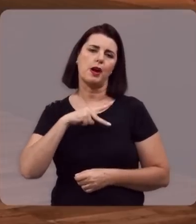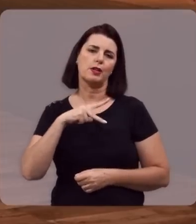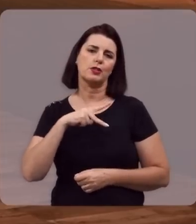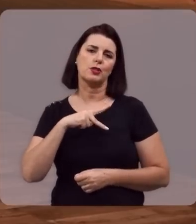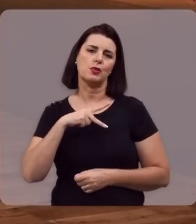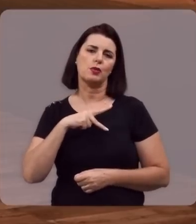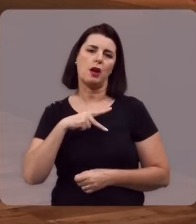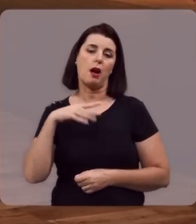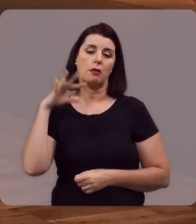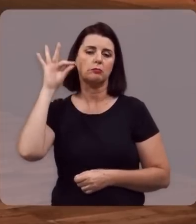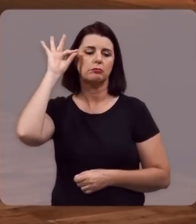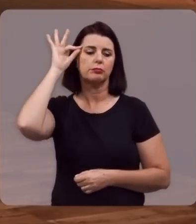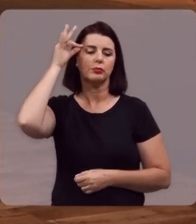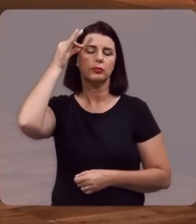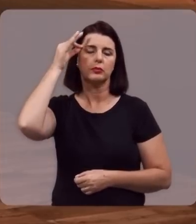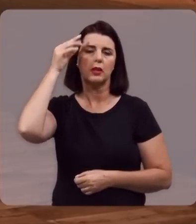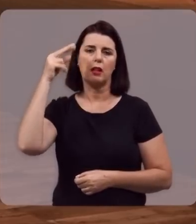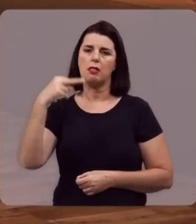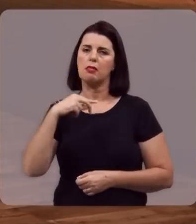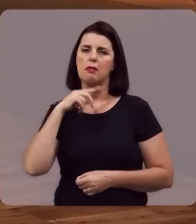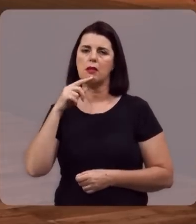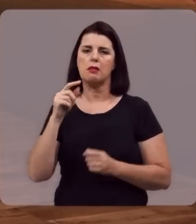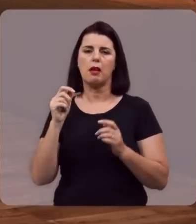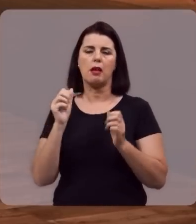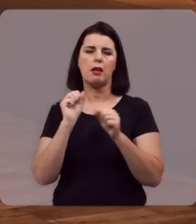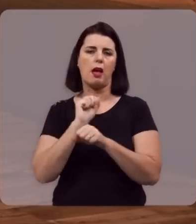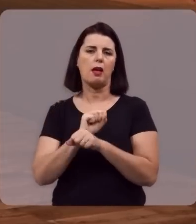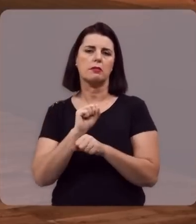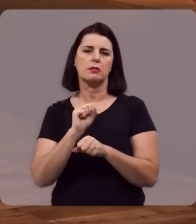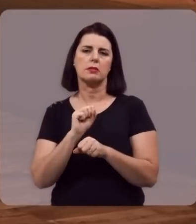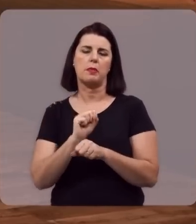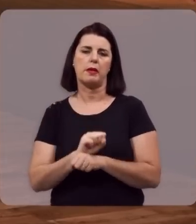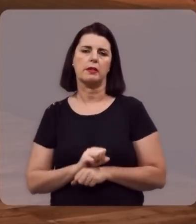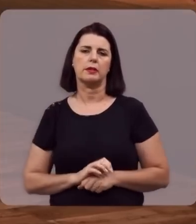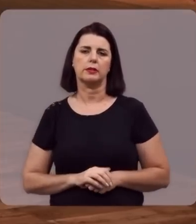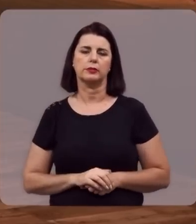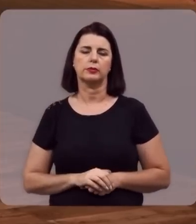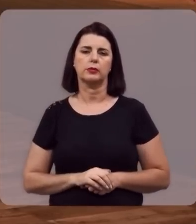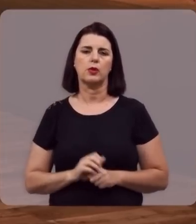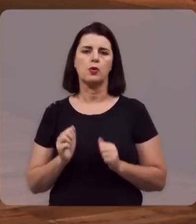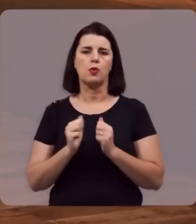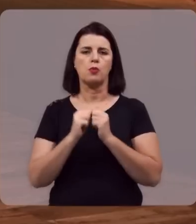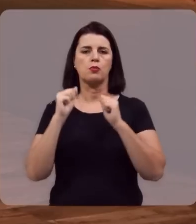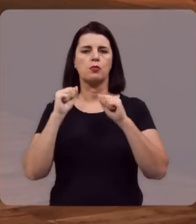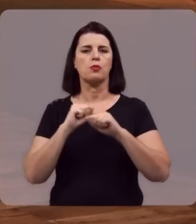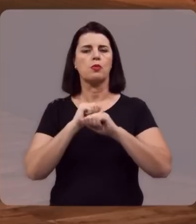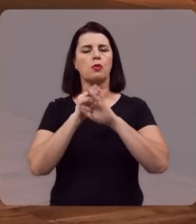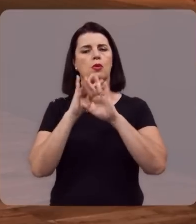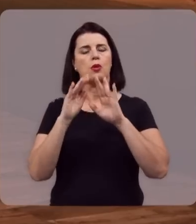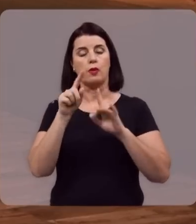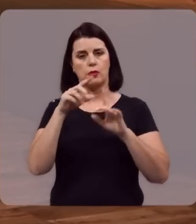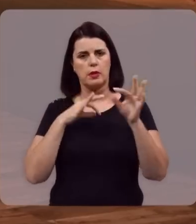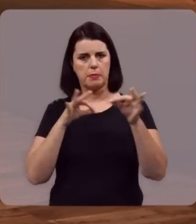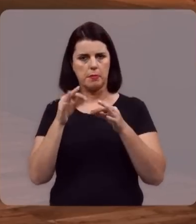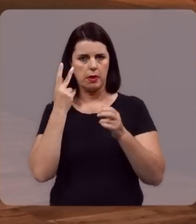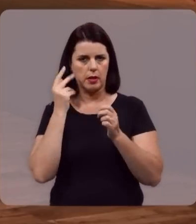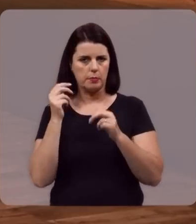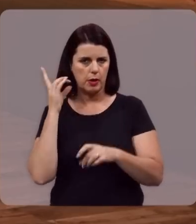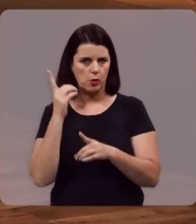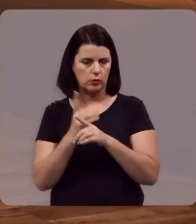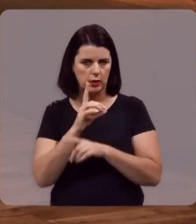pessoal, repentina, inesperada, vitoriosa e gloriosa. Você está preparado para se encontrar com